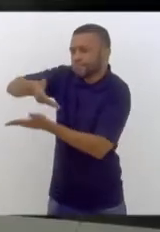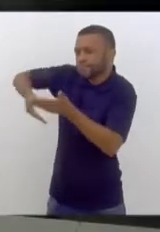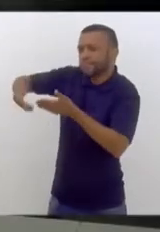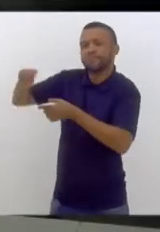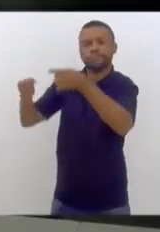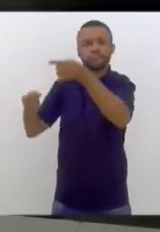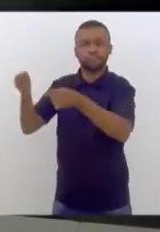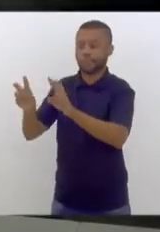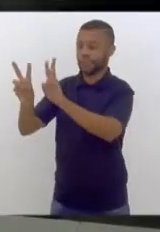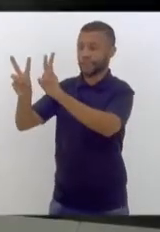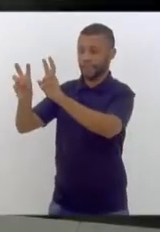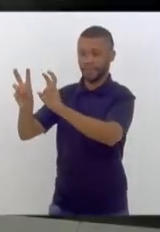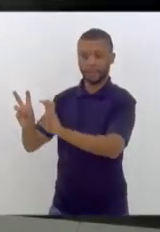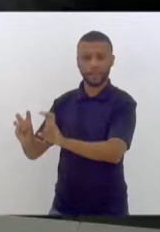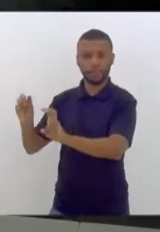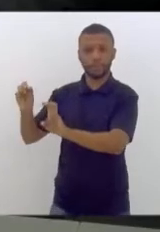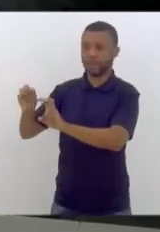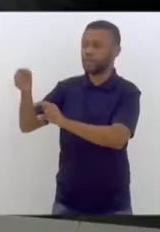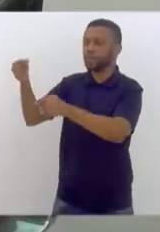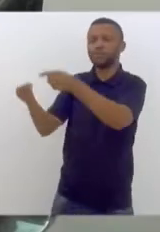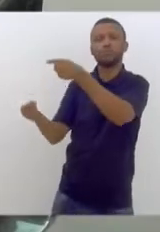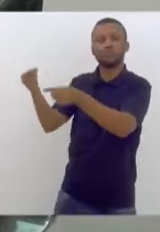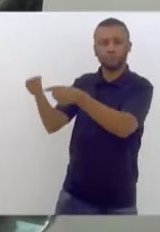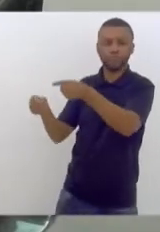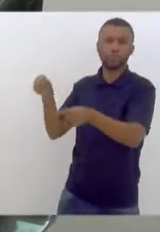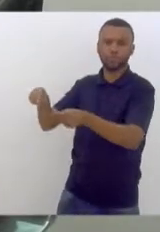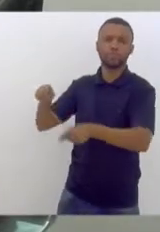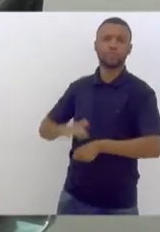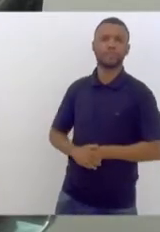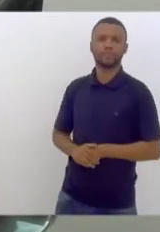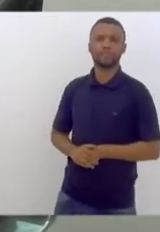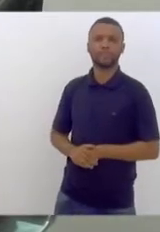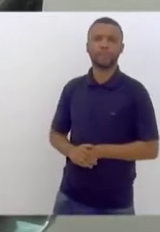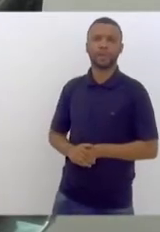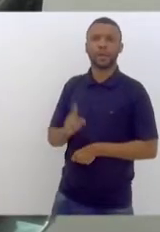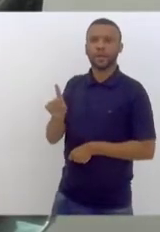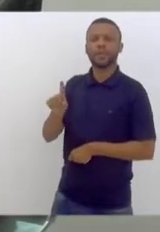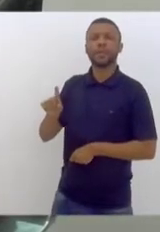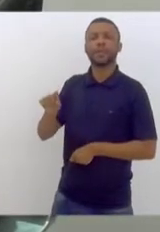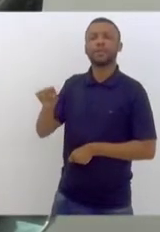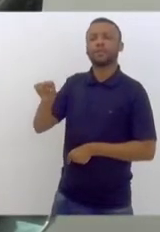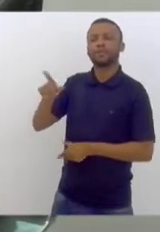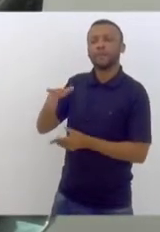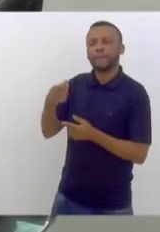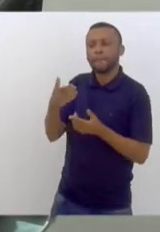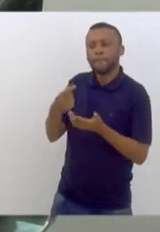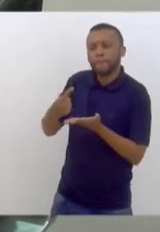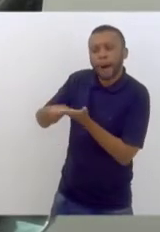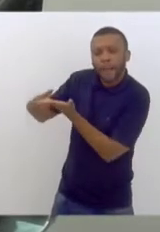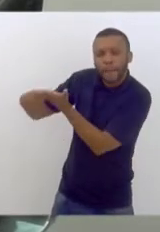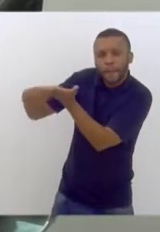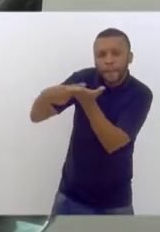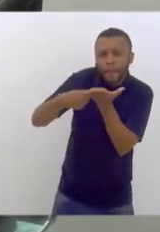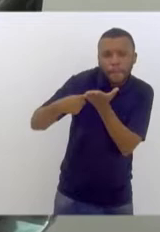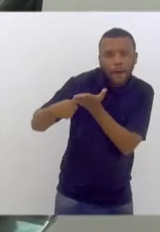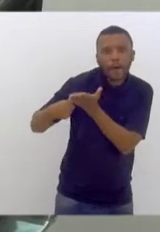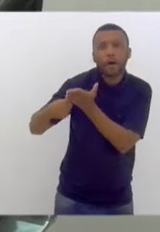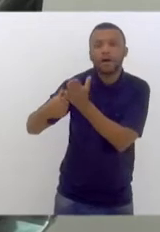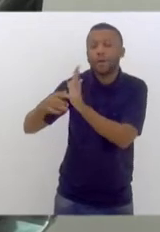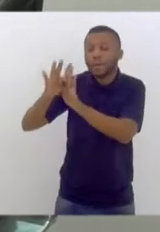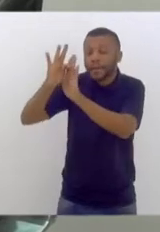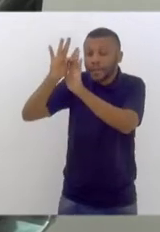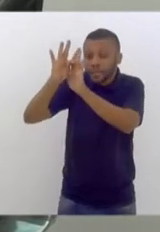tema foi discutido e se chegou próximo a uma redação sobre esse